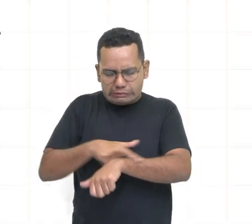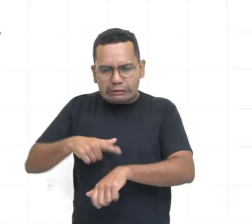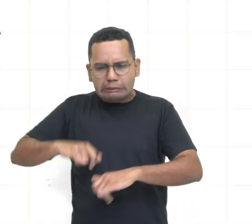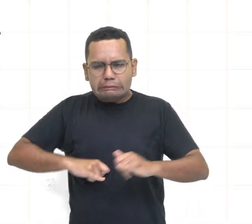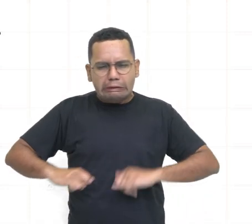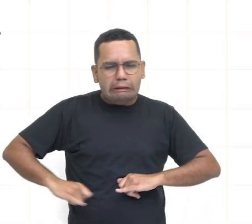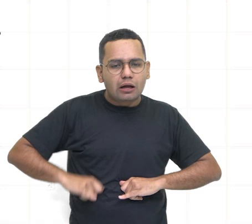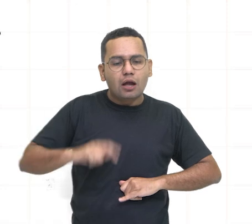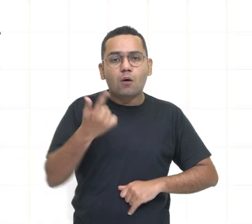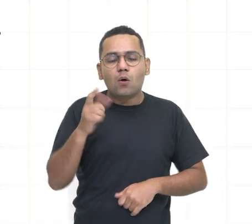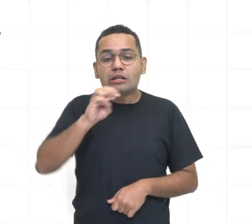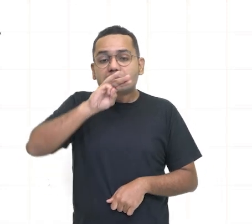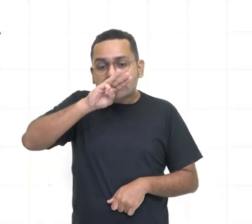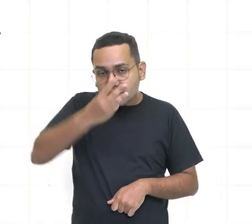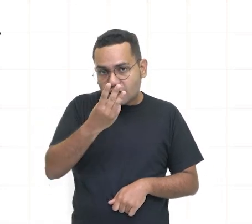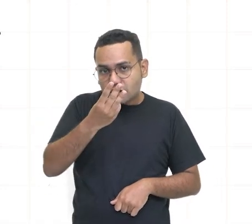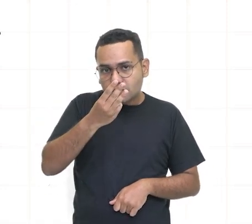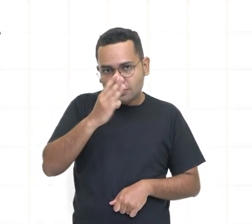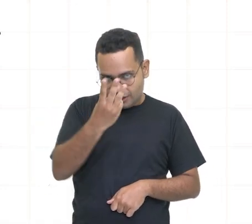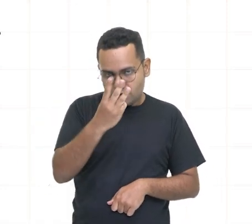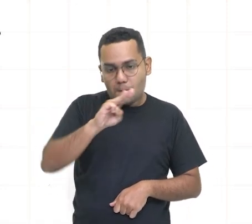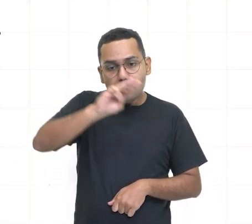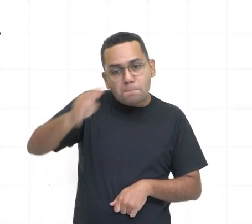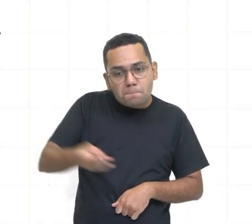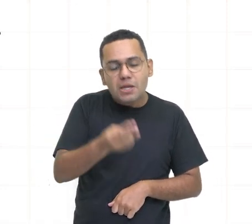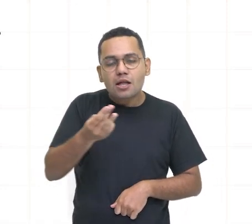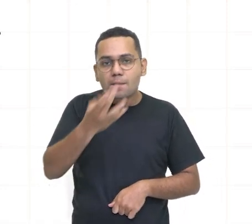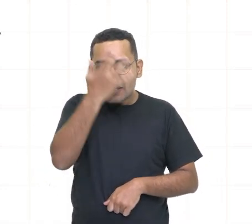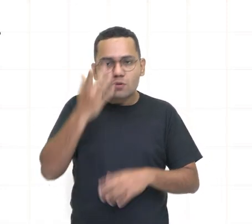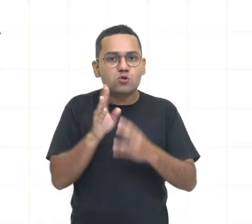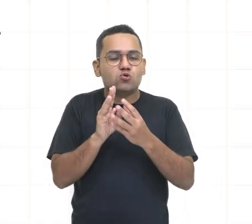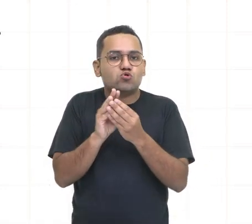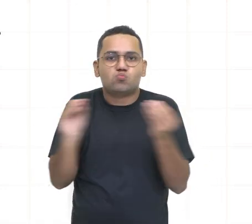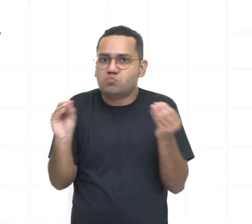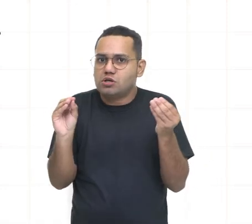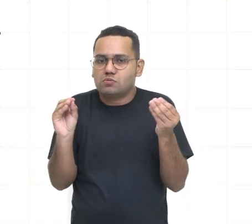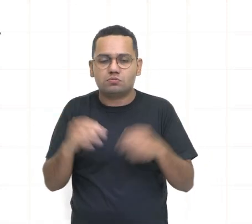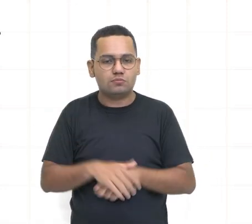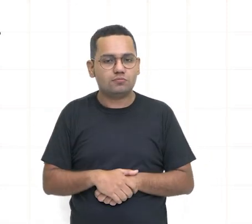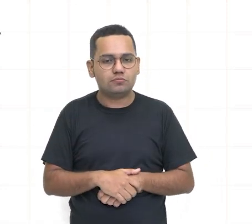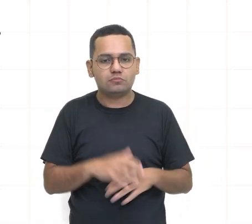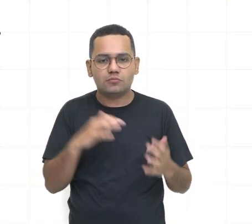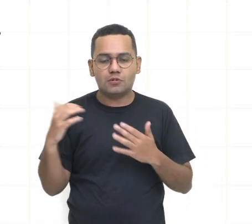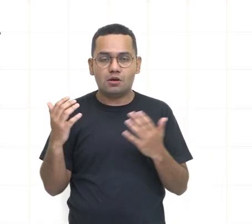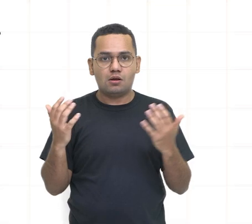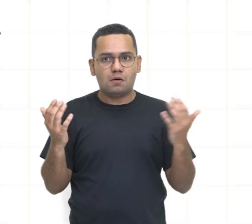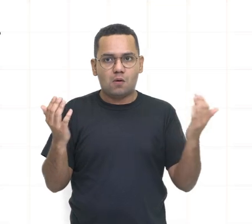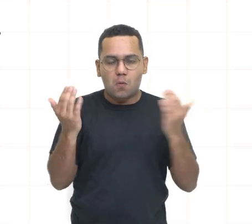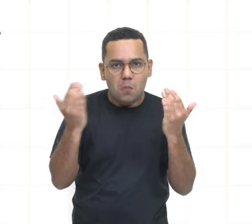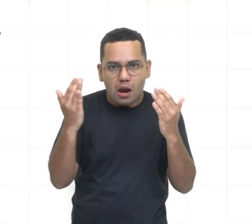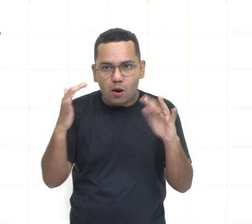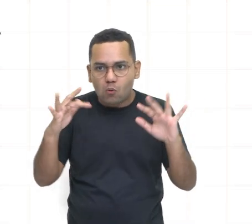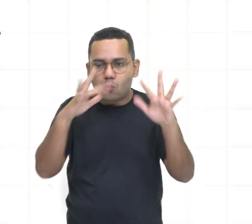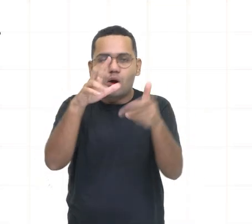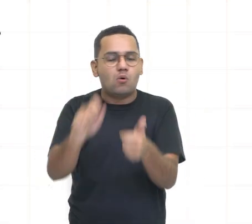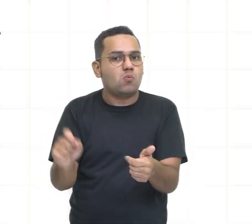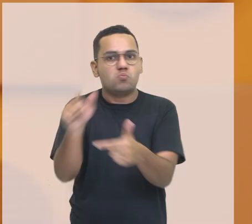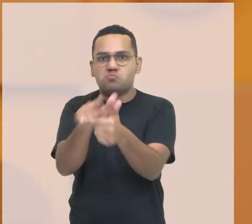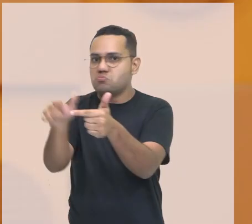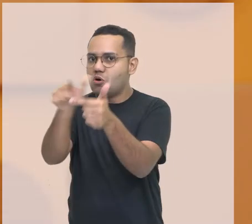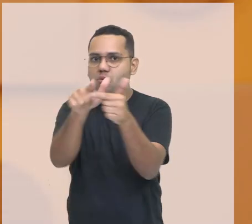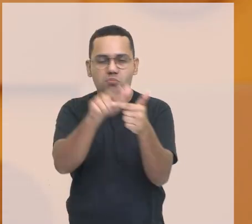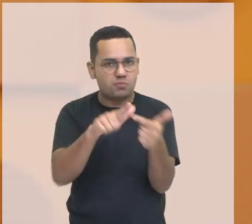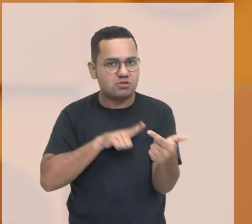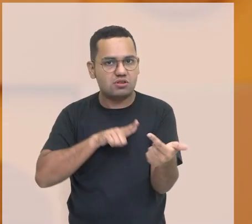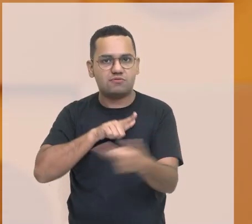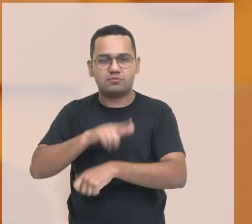é um conflito que mudou o panorama global. É considerado o último grande conflito em escala mundial.